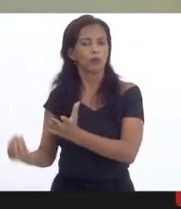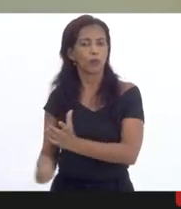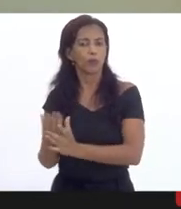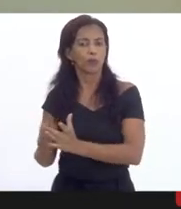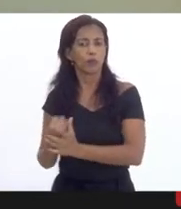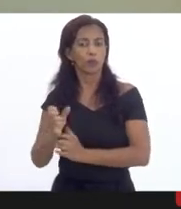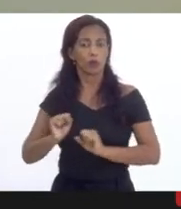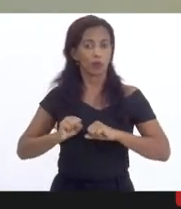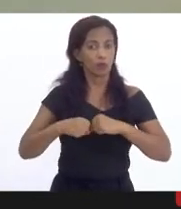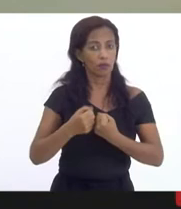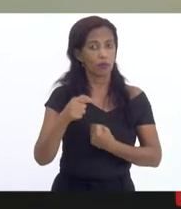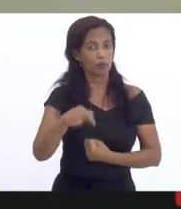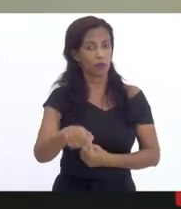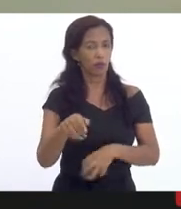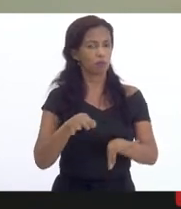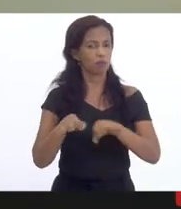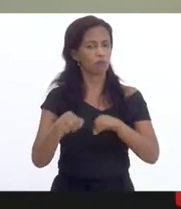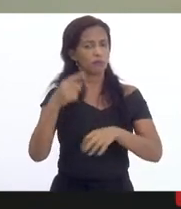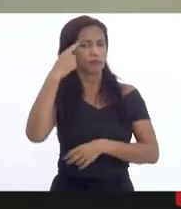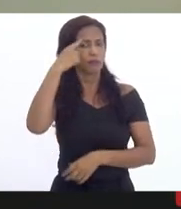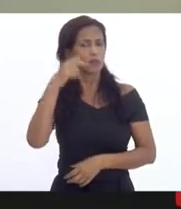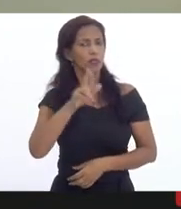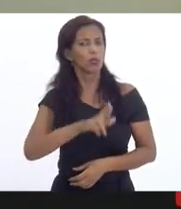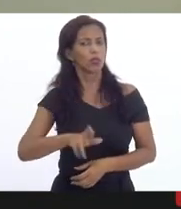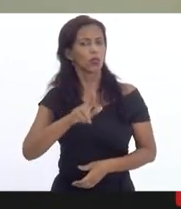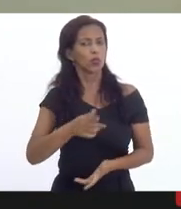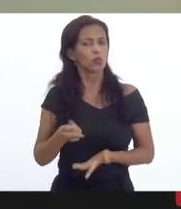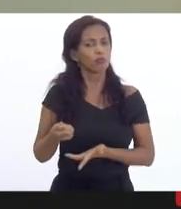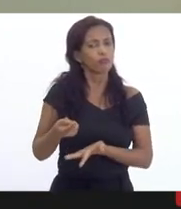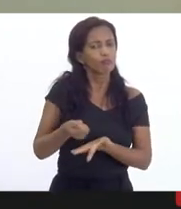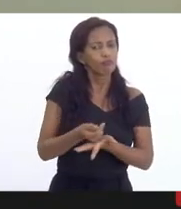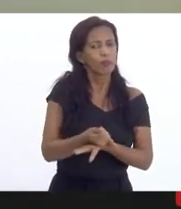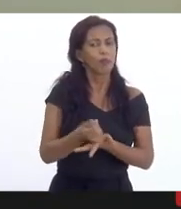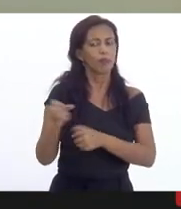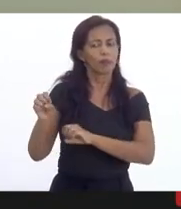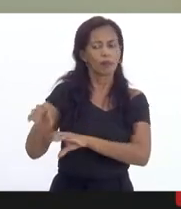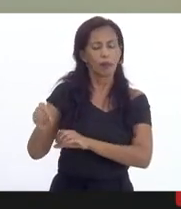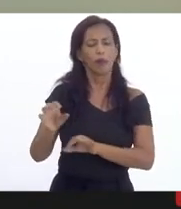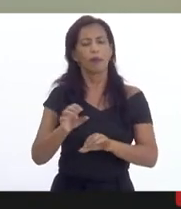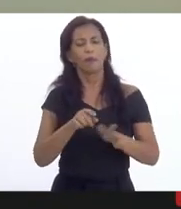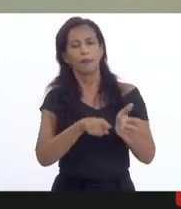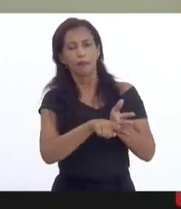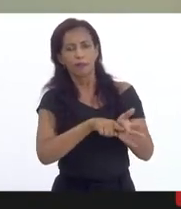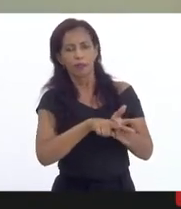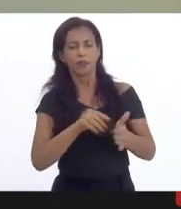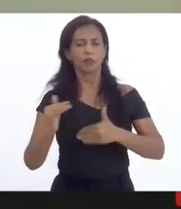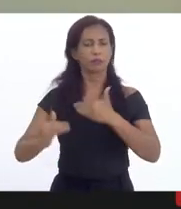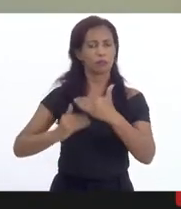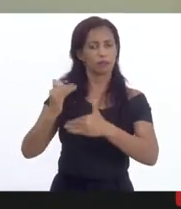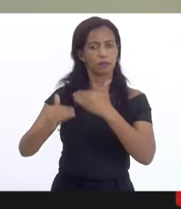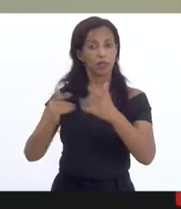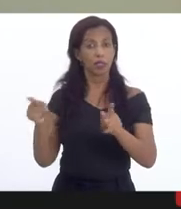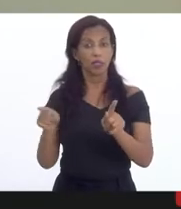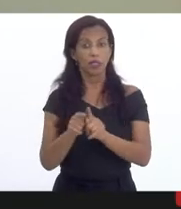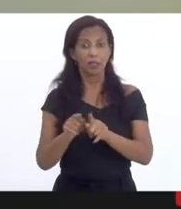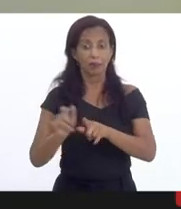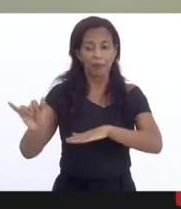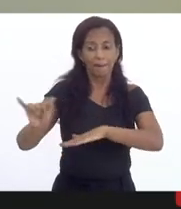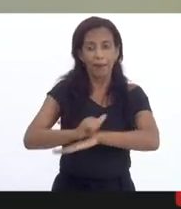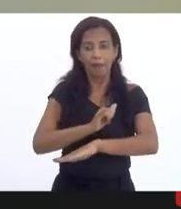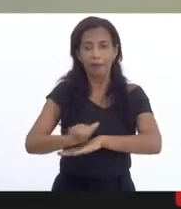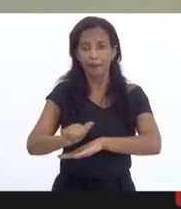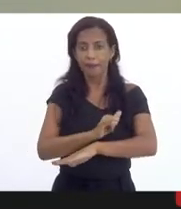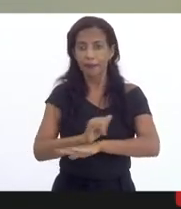a importância da gente pensar, né, no uso desse recurso para a educação, para a pesquisa, para o desenvolvimento e para criar